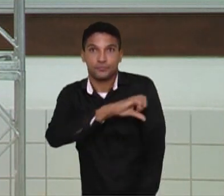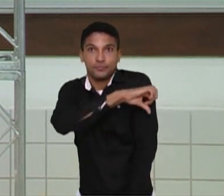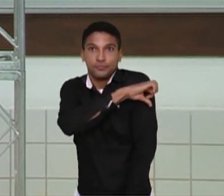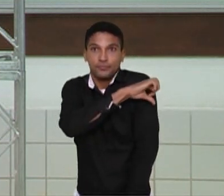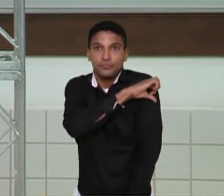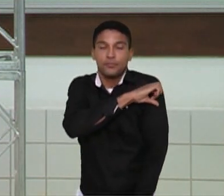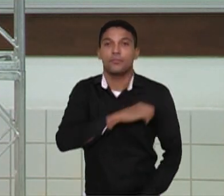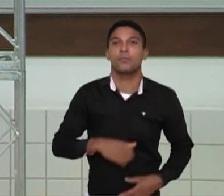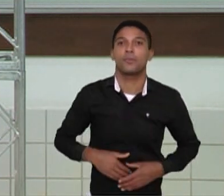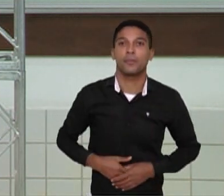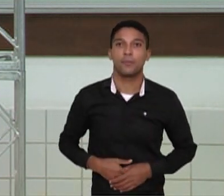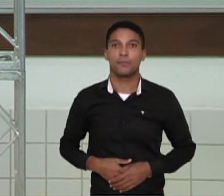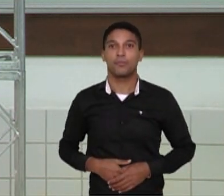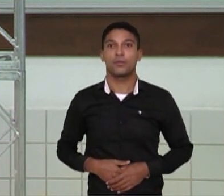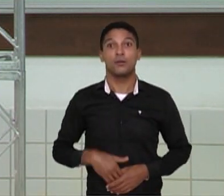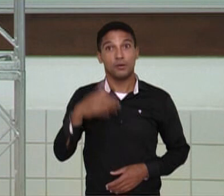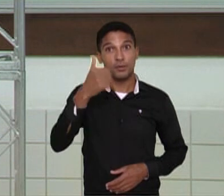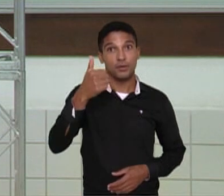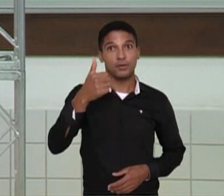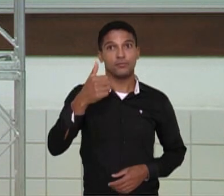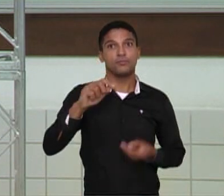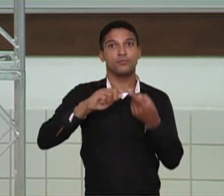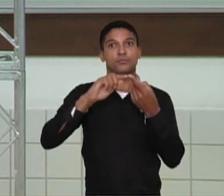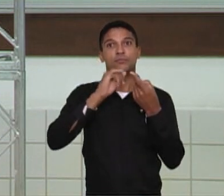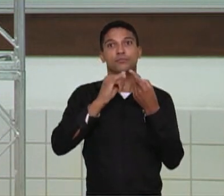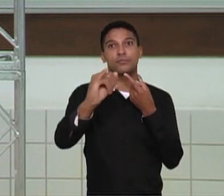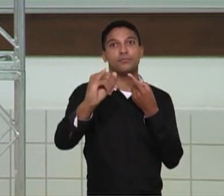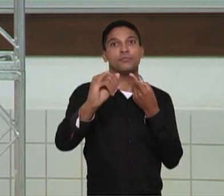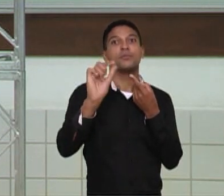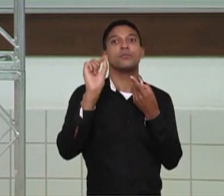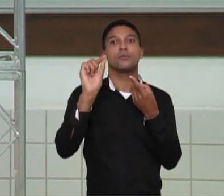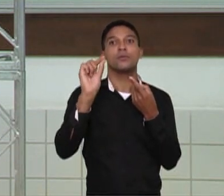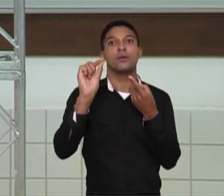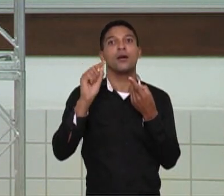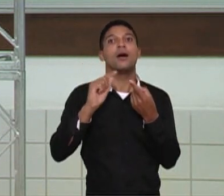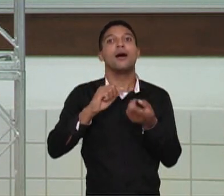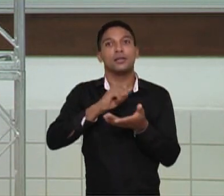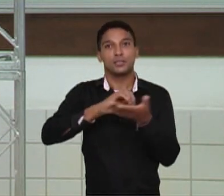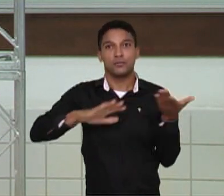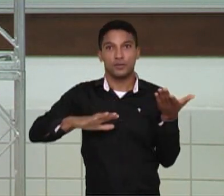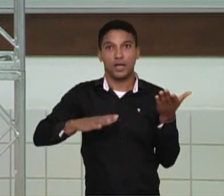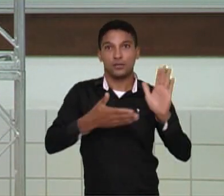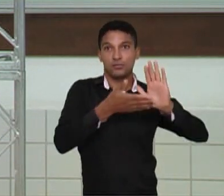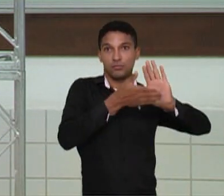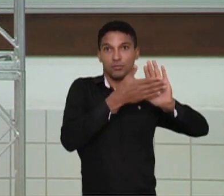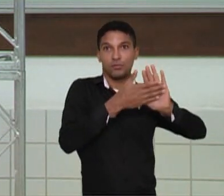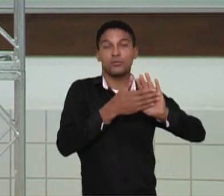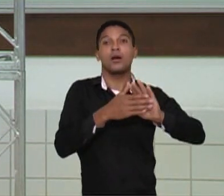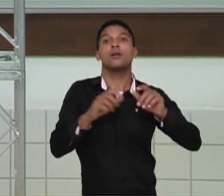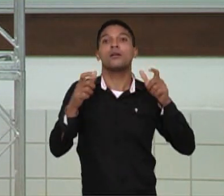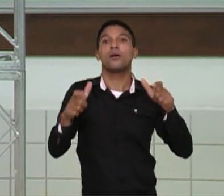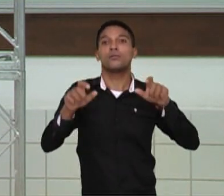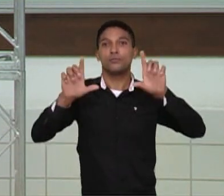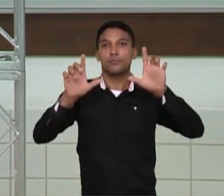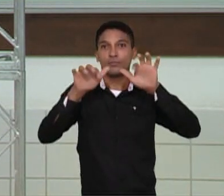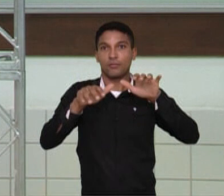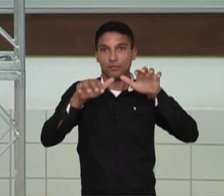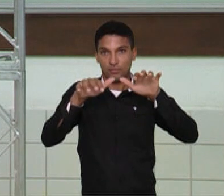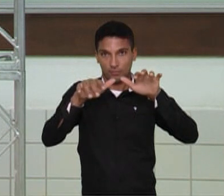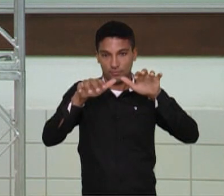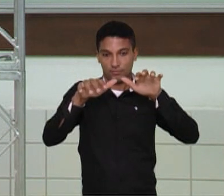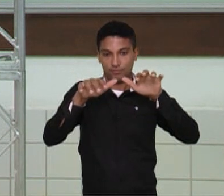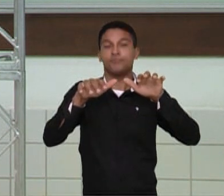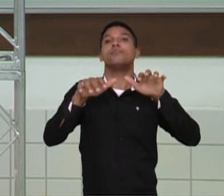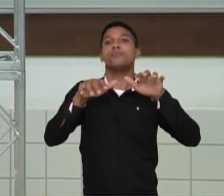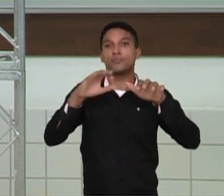aula, eu tenho alguns recados para você. O primeiro, não deixe de realizar a atividade proposta no Classroom, né? Com ela você